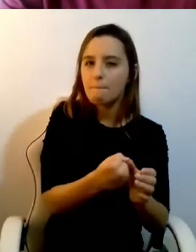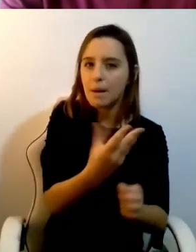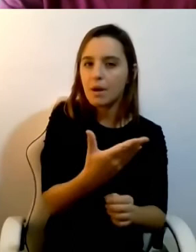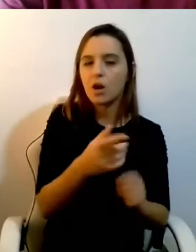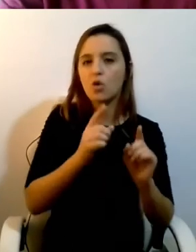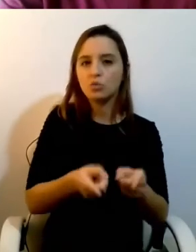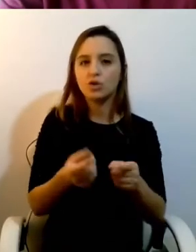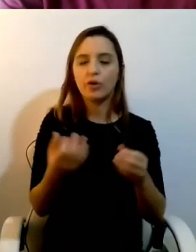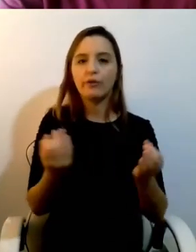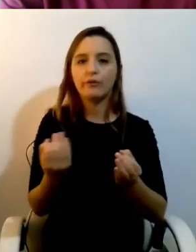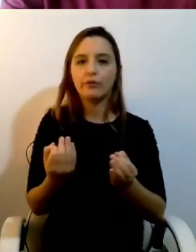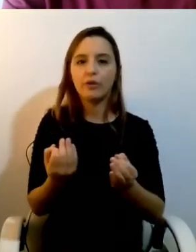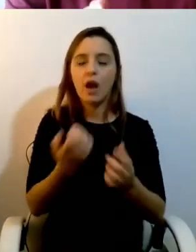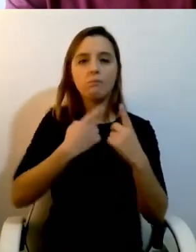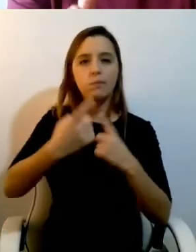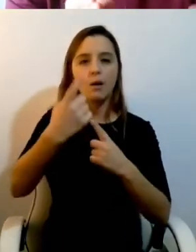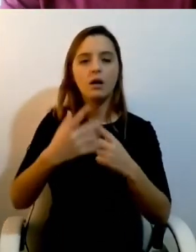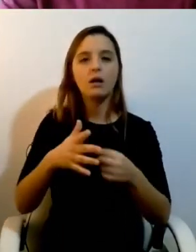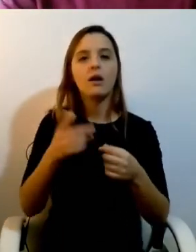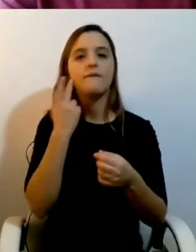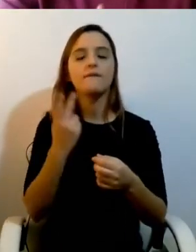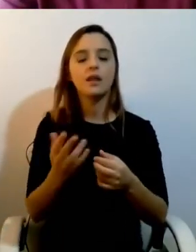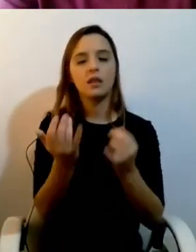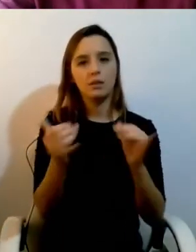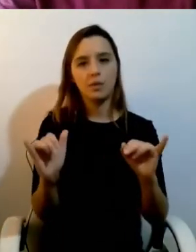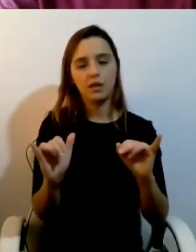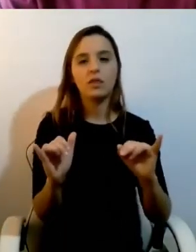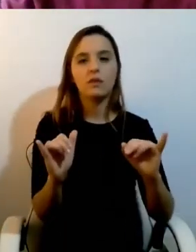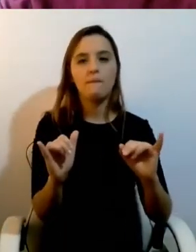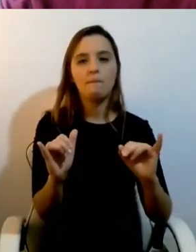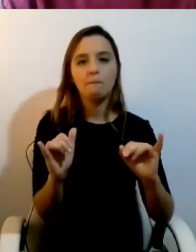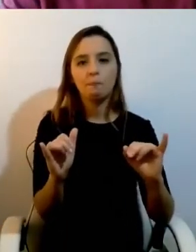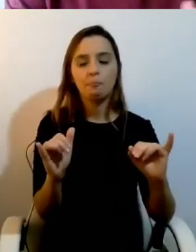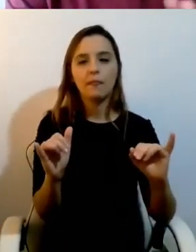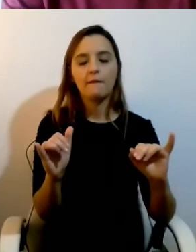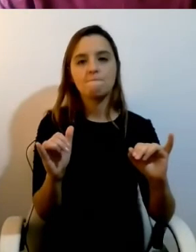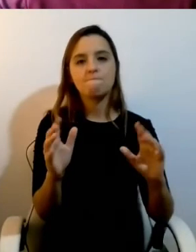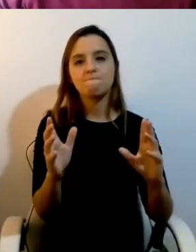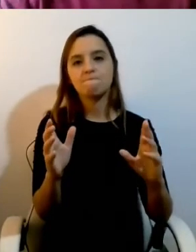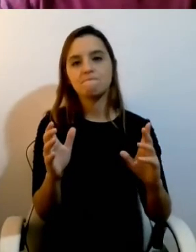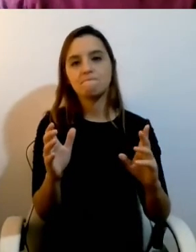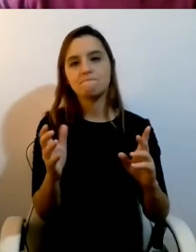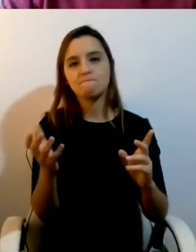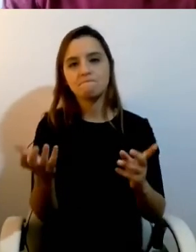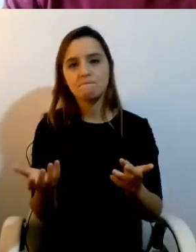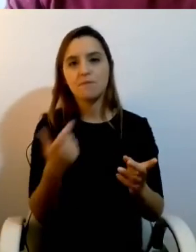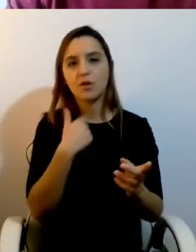esta reivindicação pela vida independente no seu leque, no seu, de, passo a